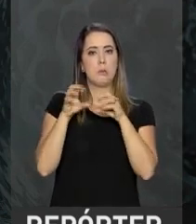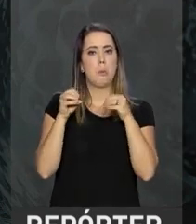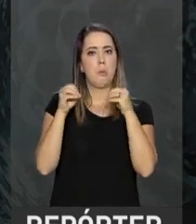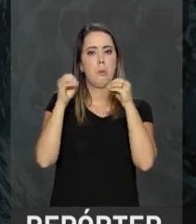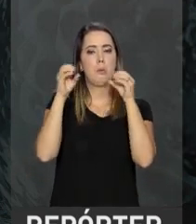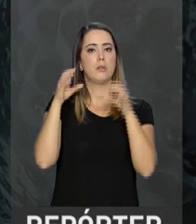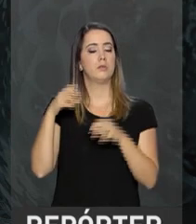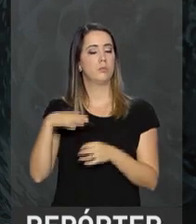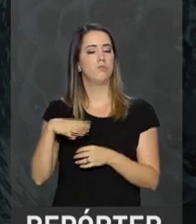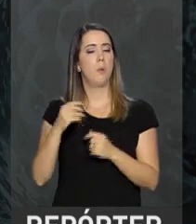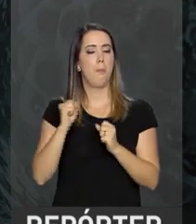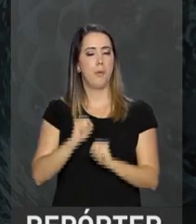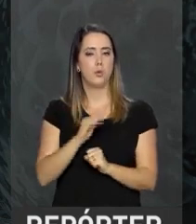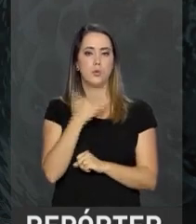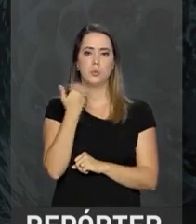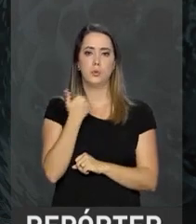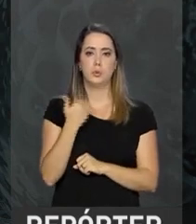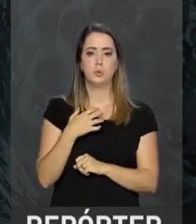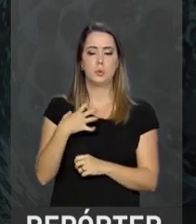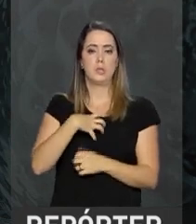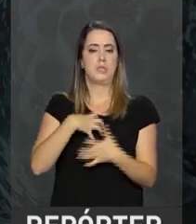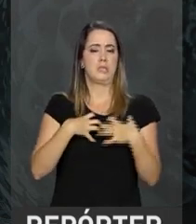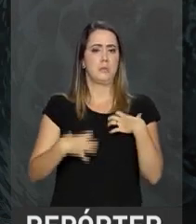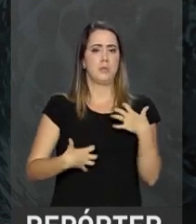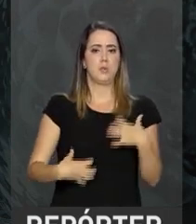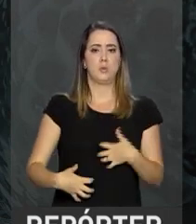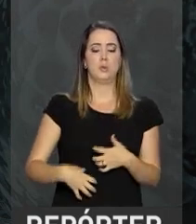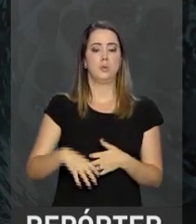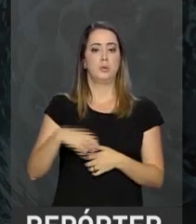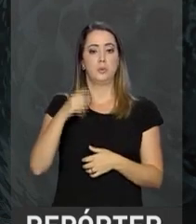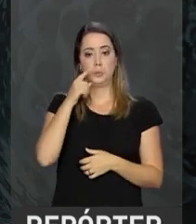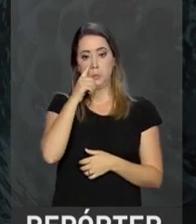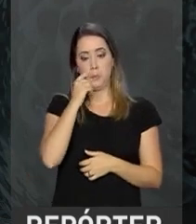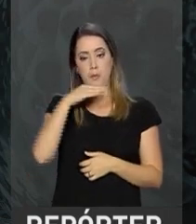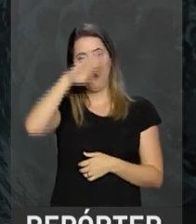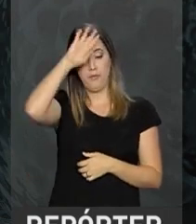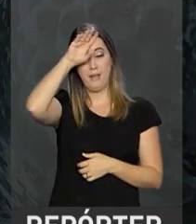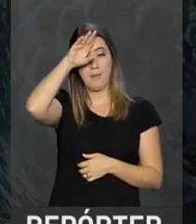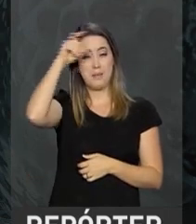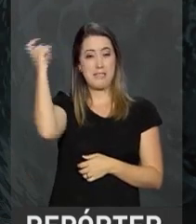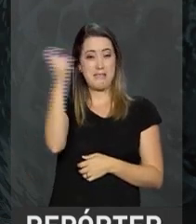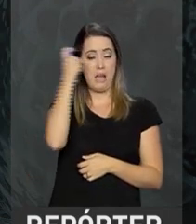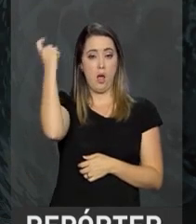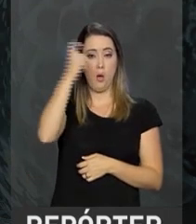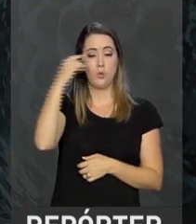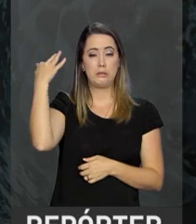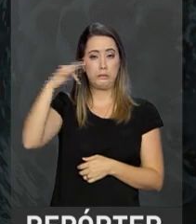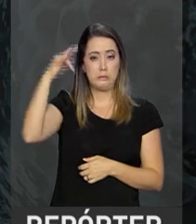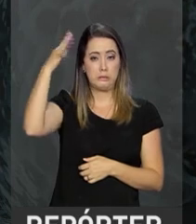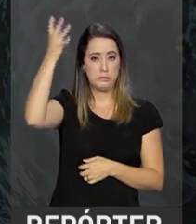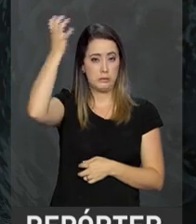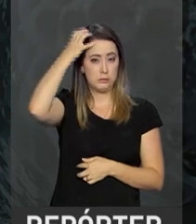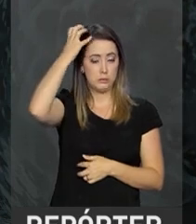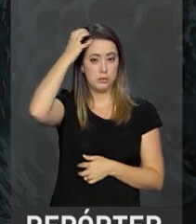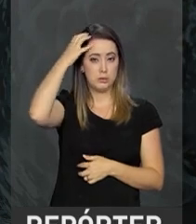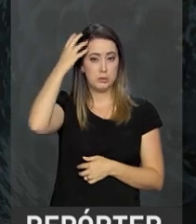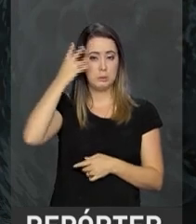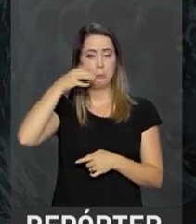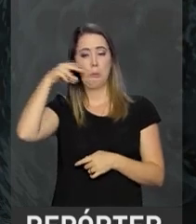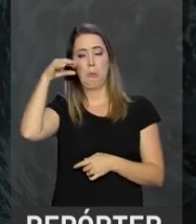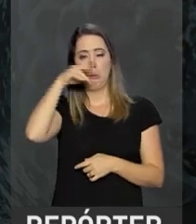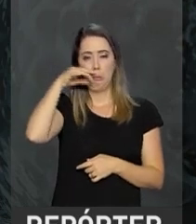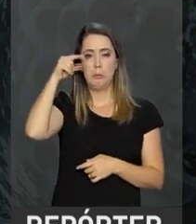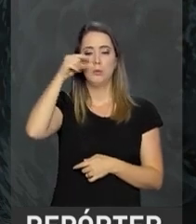levar à morte entre os principais sintomas da doença estão febre alta dor de cabeça intensa náuseas